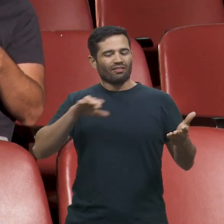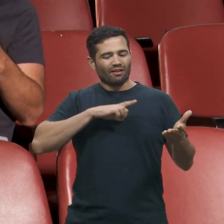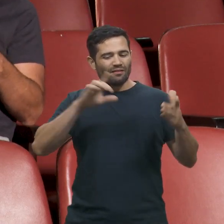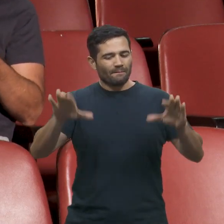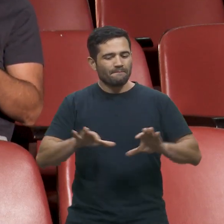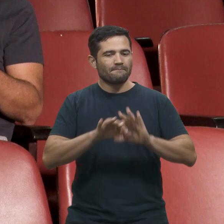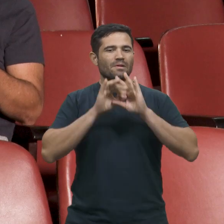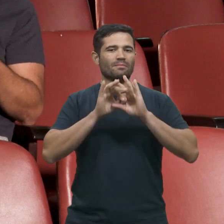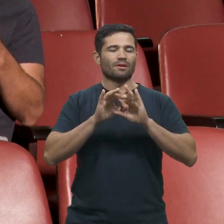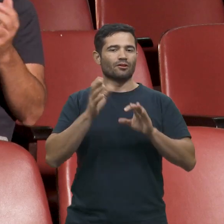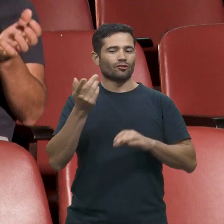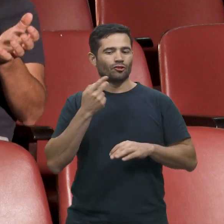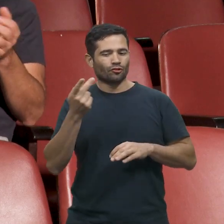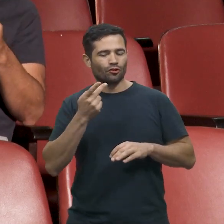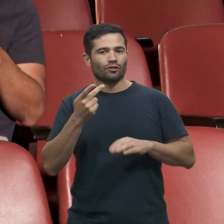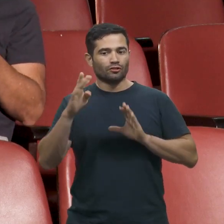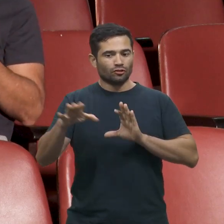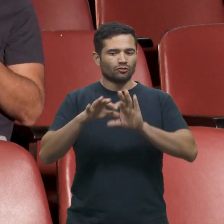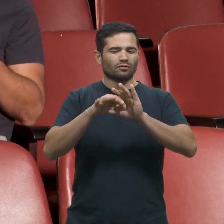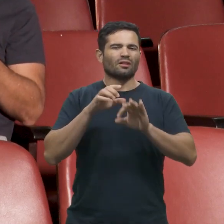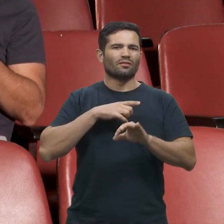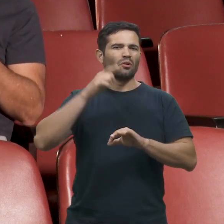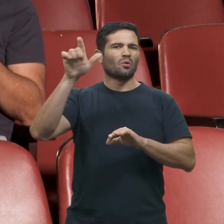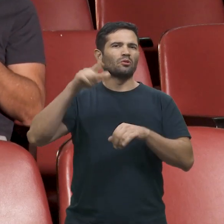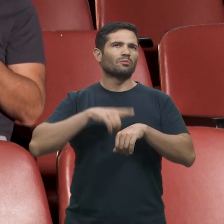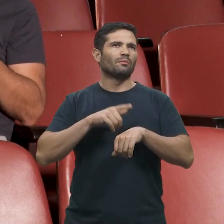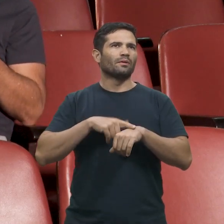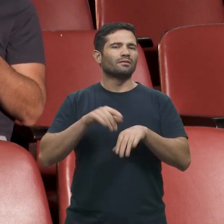isso, foi um pensamento. E a gente juntou aqui no...